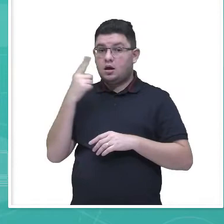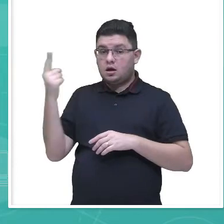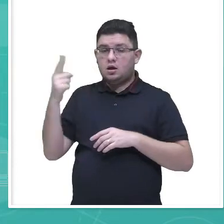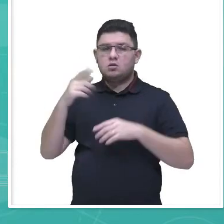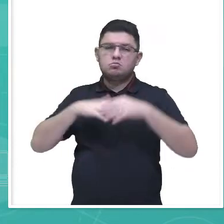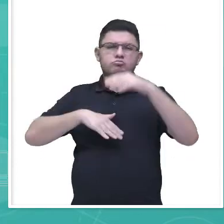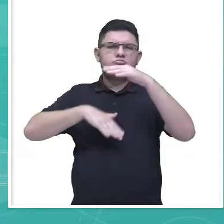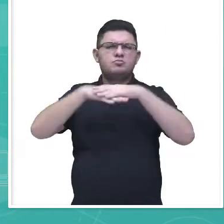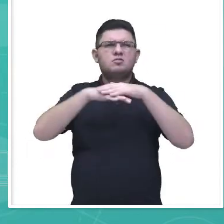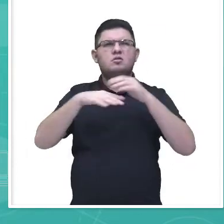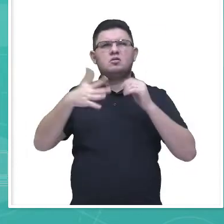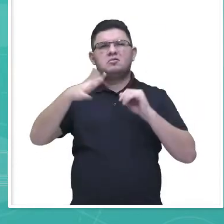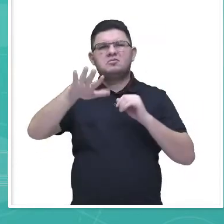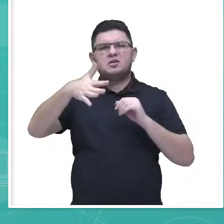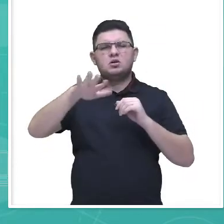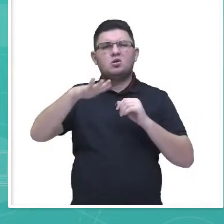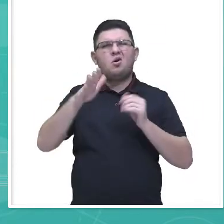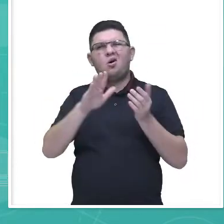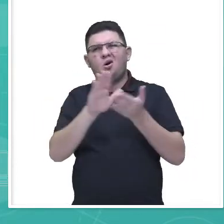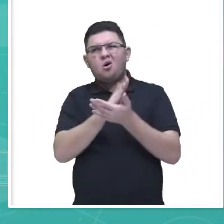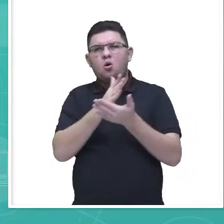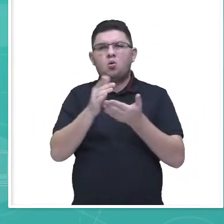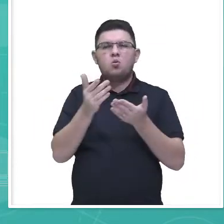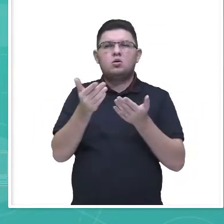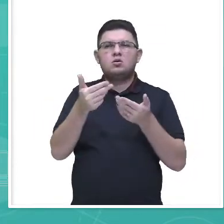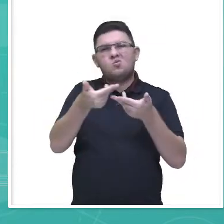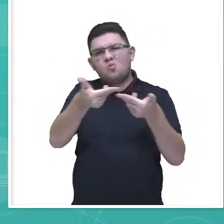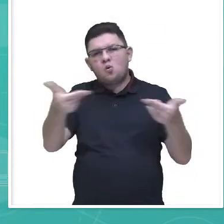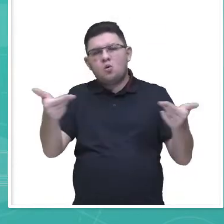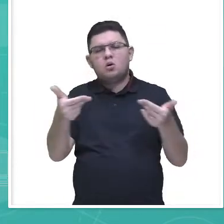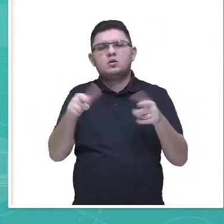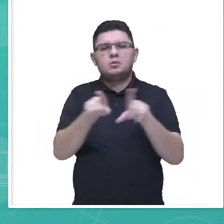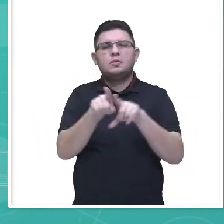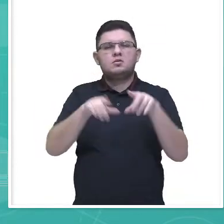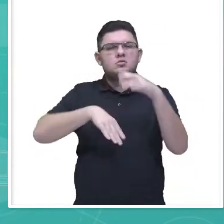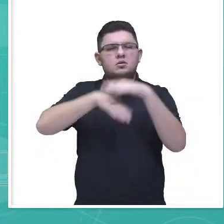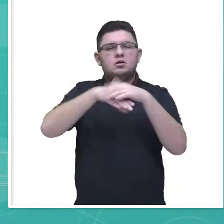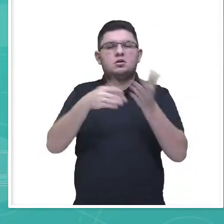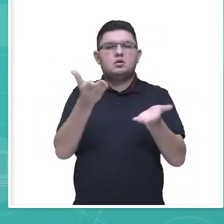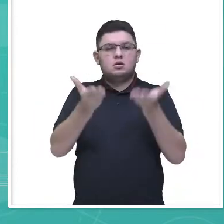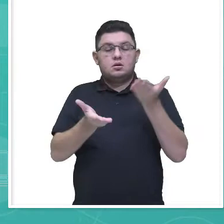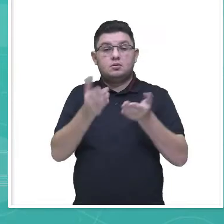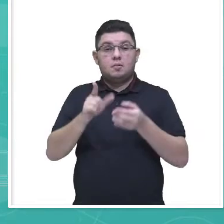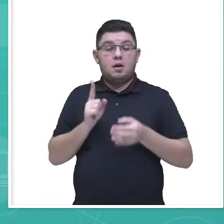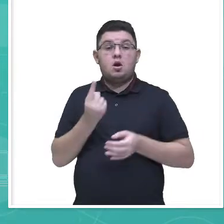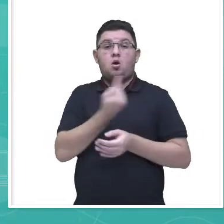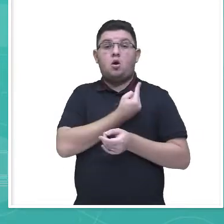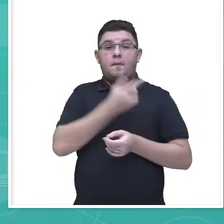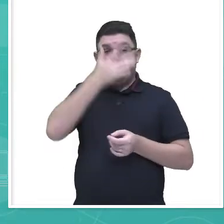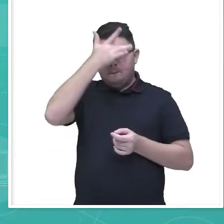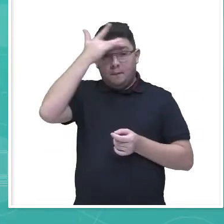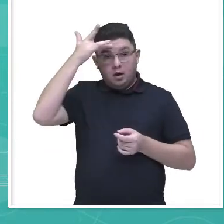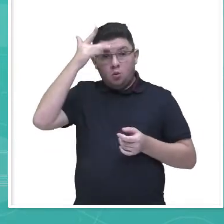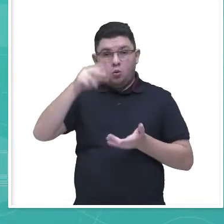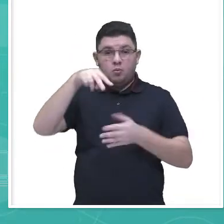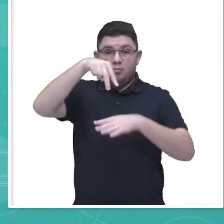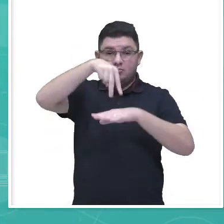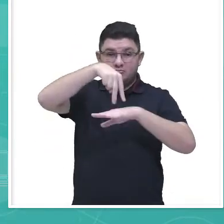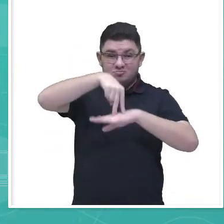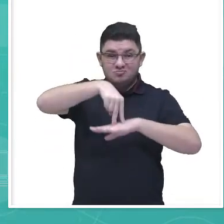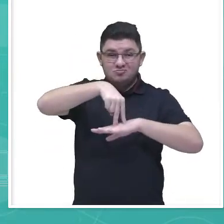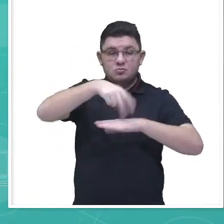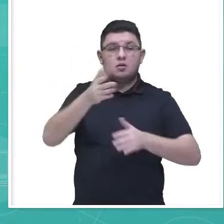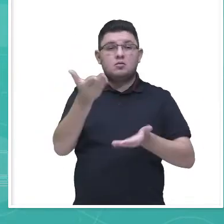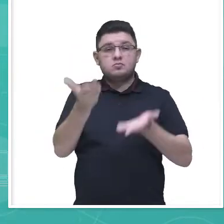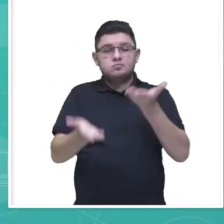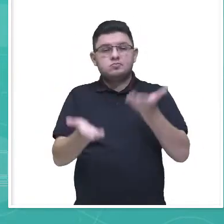ali determinados produtos e até uma certa quantidade ali de quilos. Para a gente identificar a nossa massa, né? No caso a gente